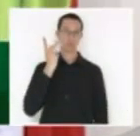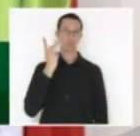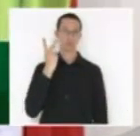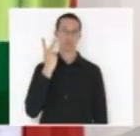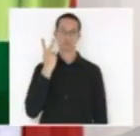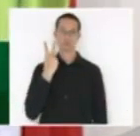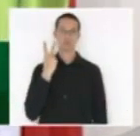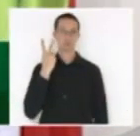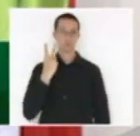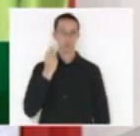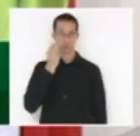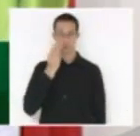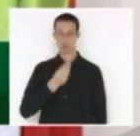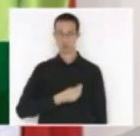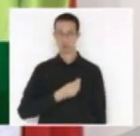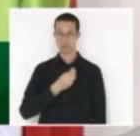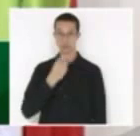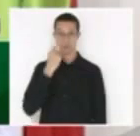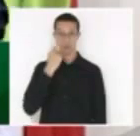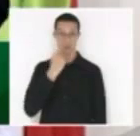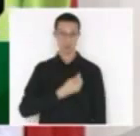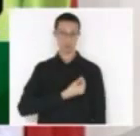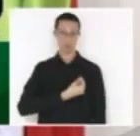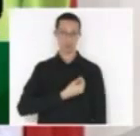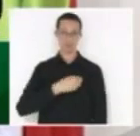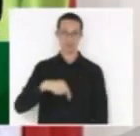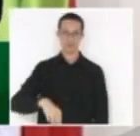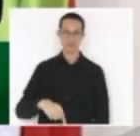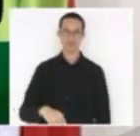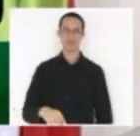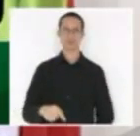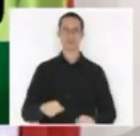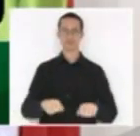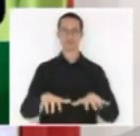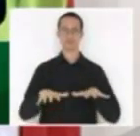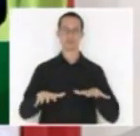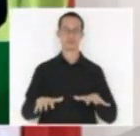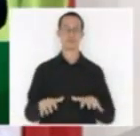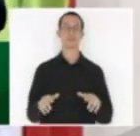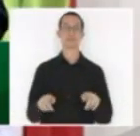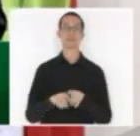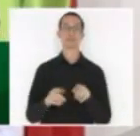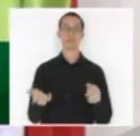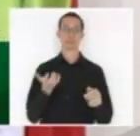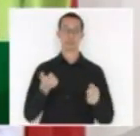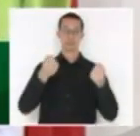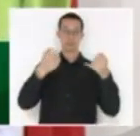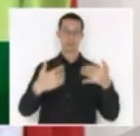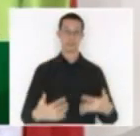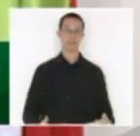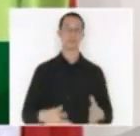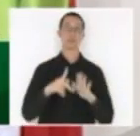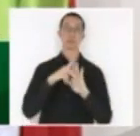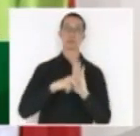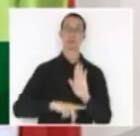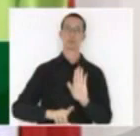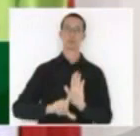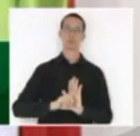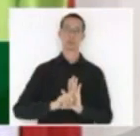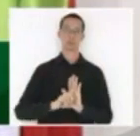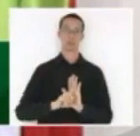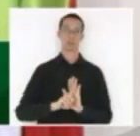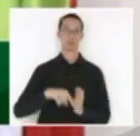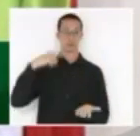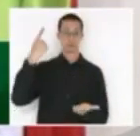catarinense. E aqui, senhor presidente, tratar sobre o nosso projeto de lei que institui a